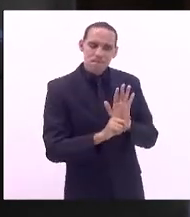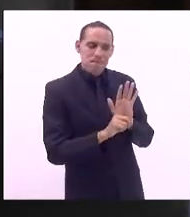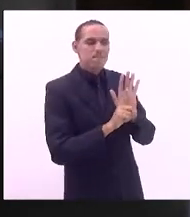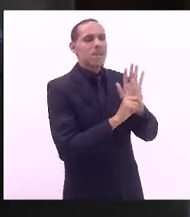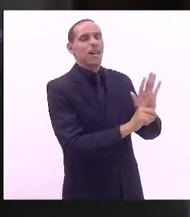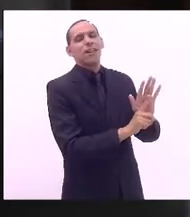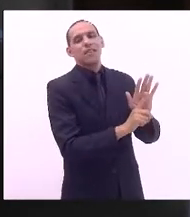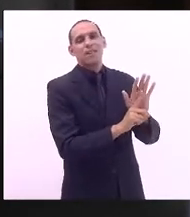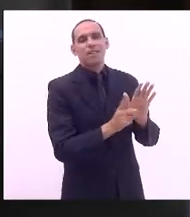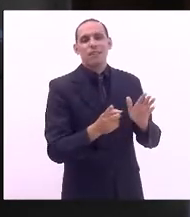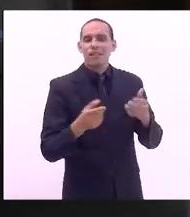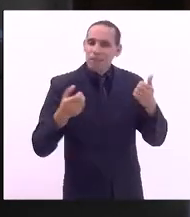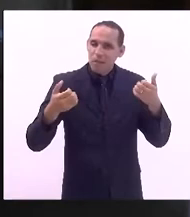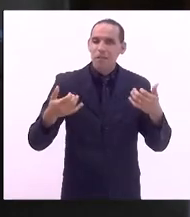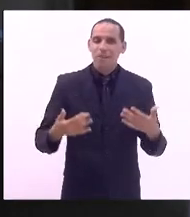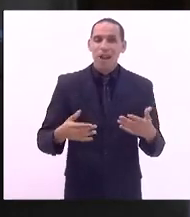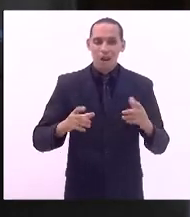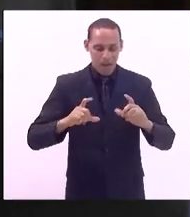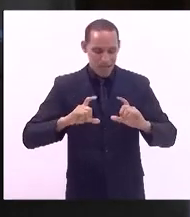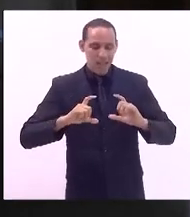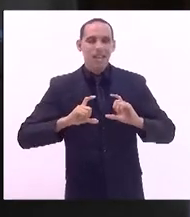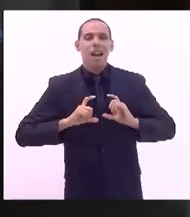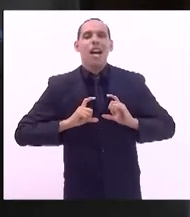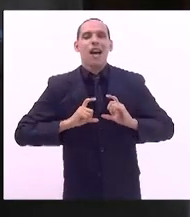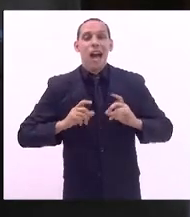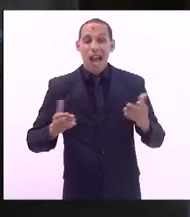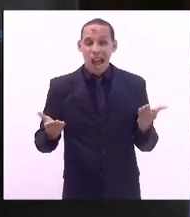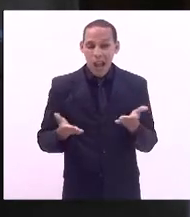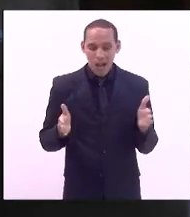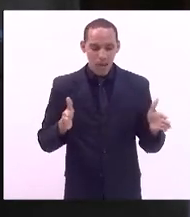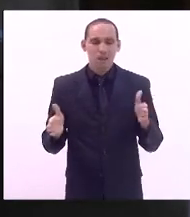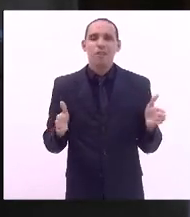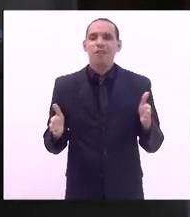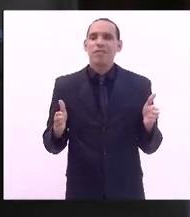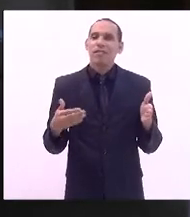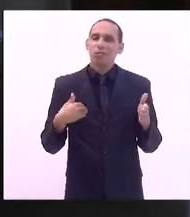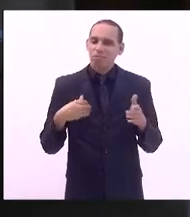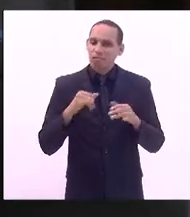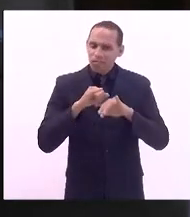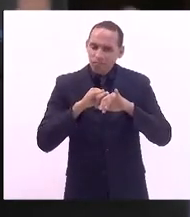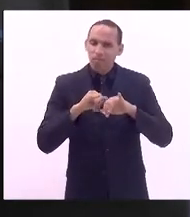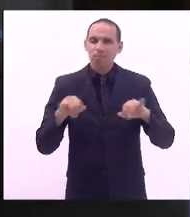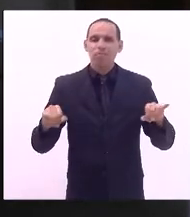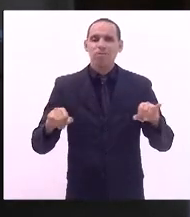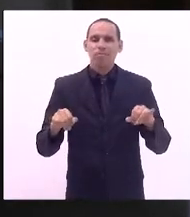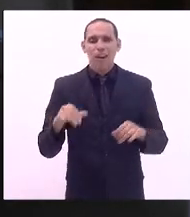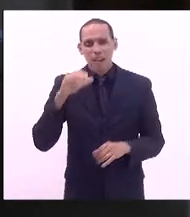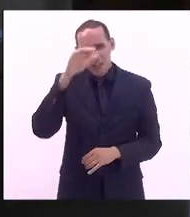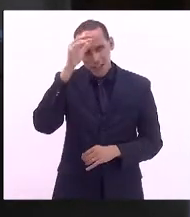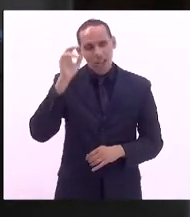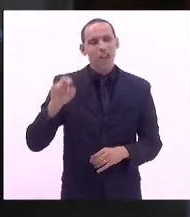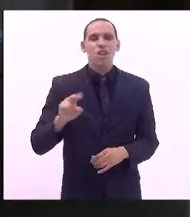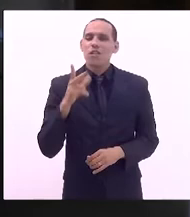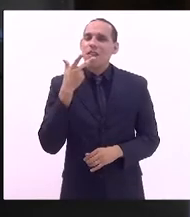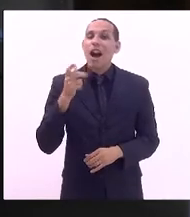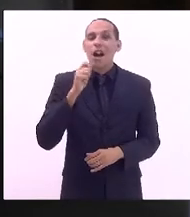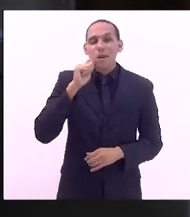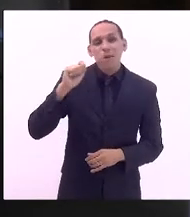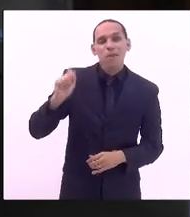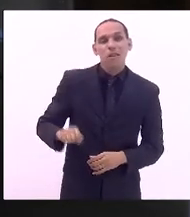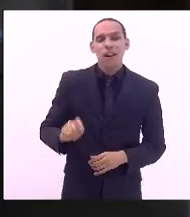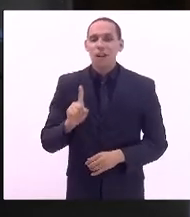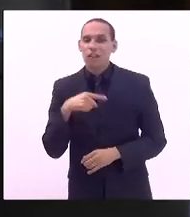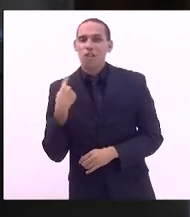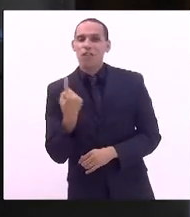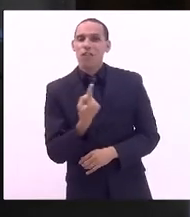então eu digo que essa medalha nesse tempo que eu digo para vocês nós falar a tia Ju falou agora da Ucrânia